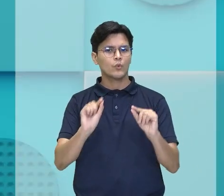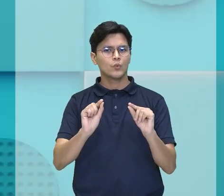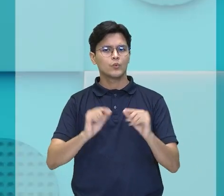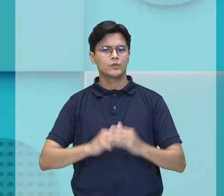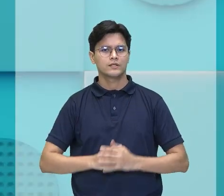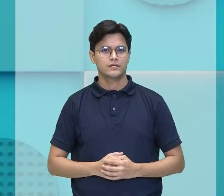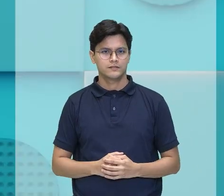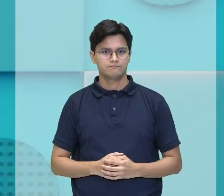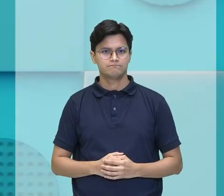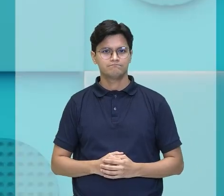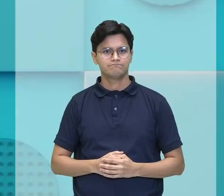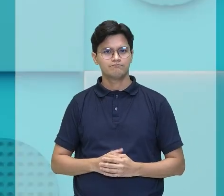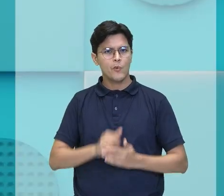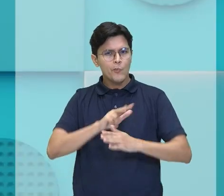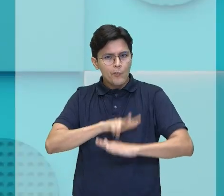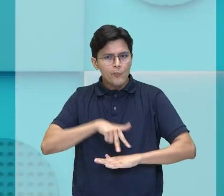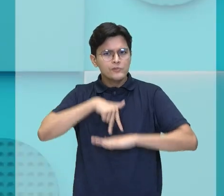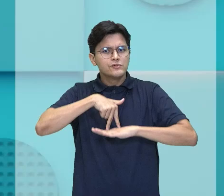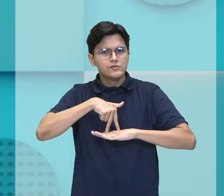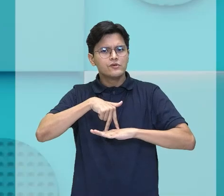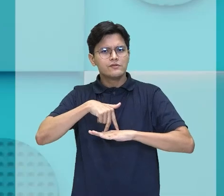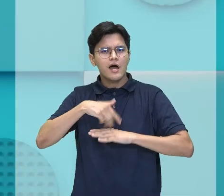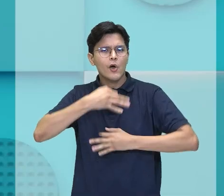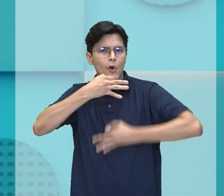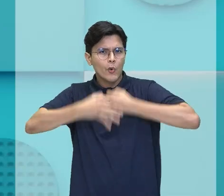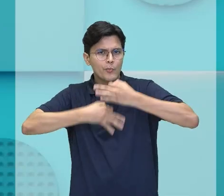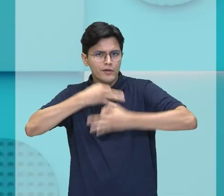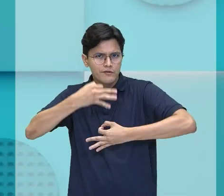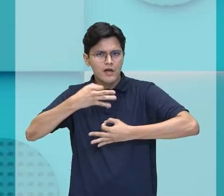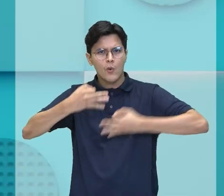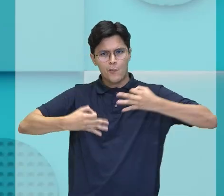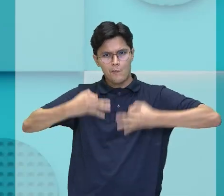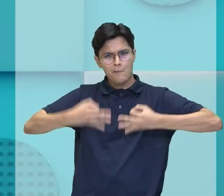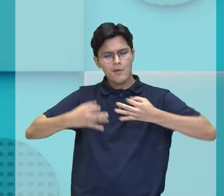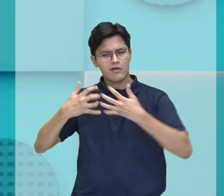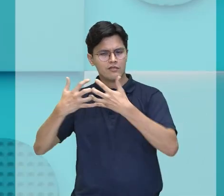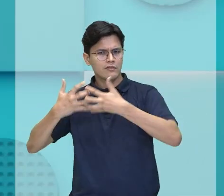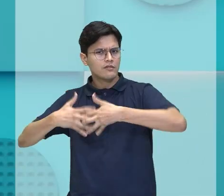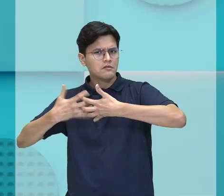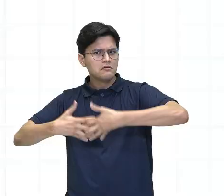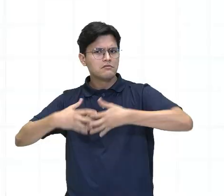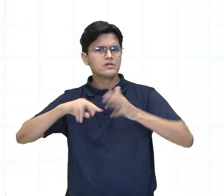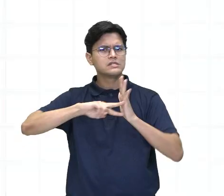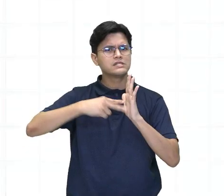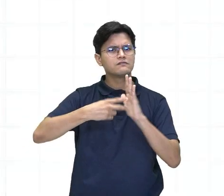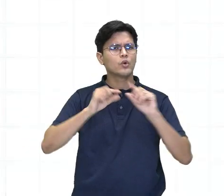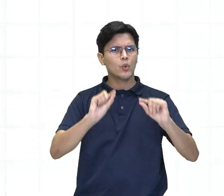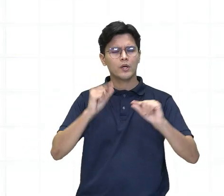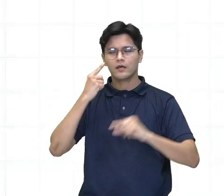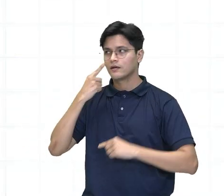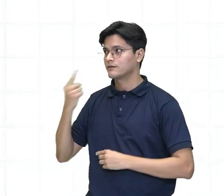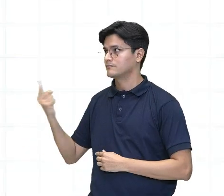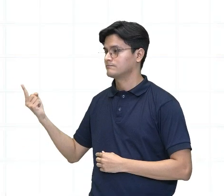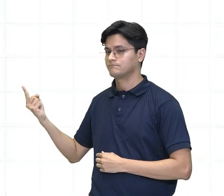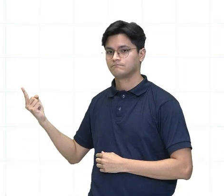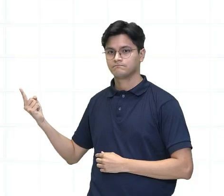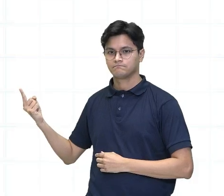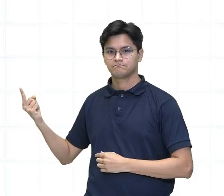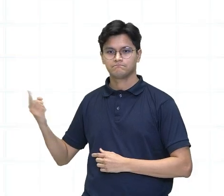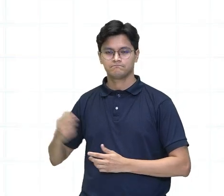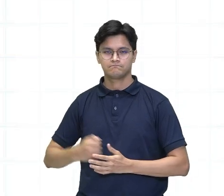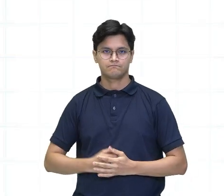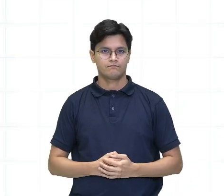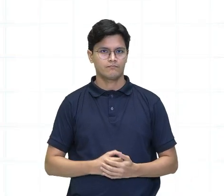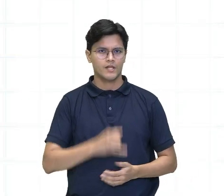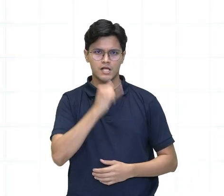de posicionar-se criticamente, professor, o que nós podemos entender disso? Olha só. Quando eu me